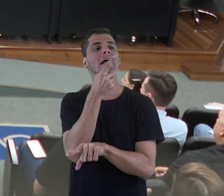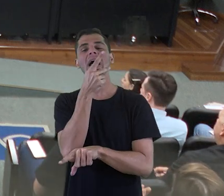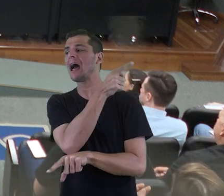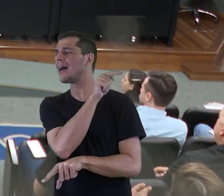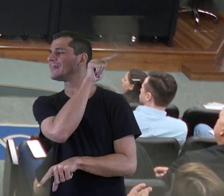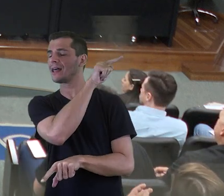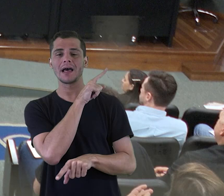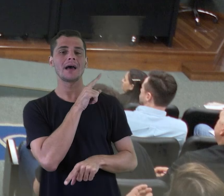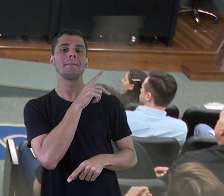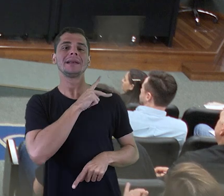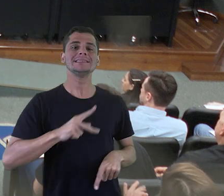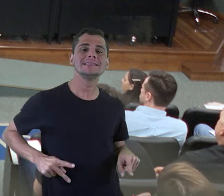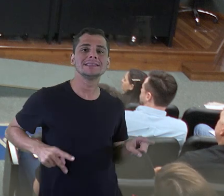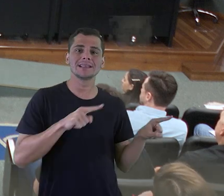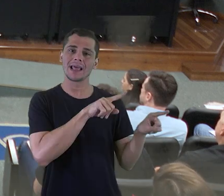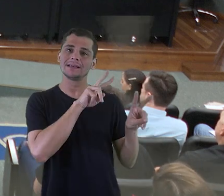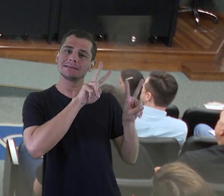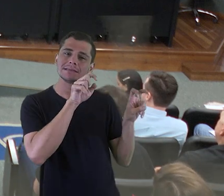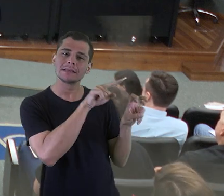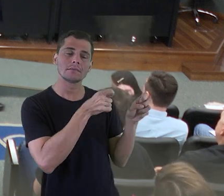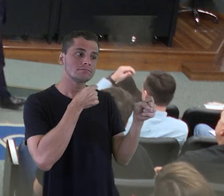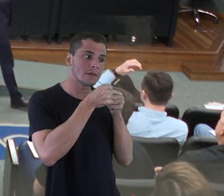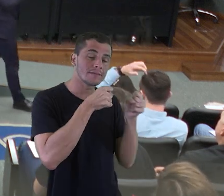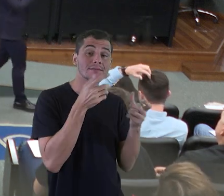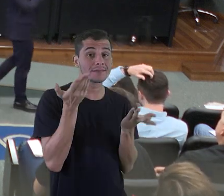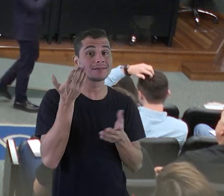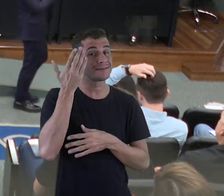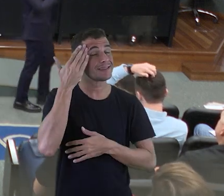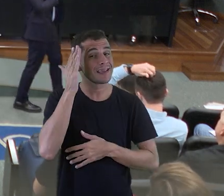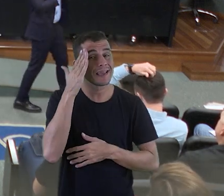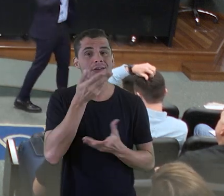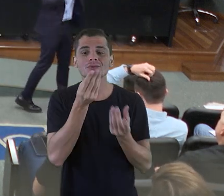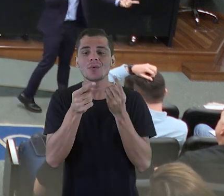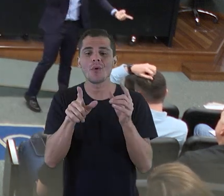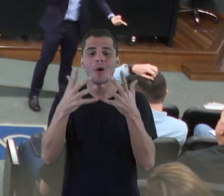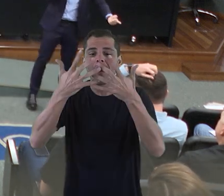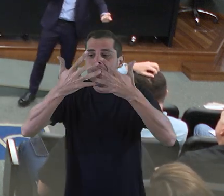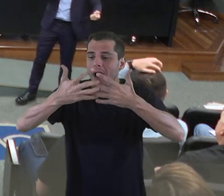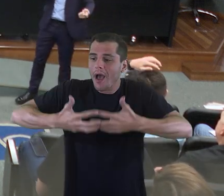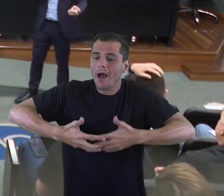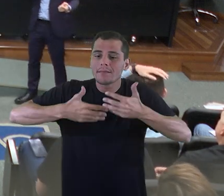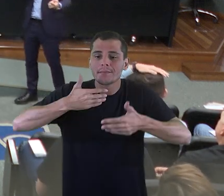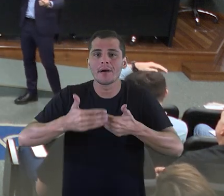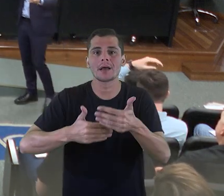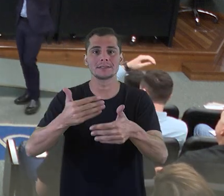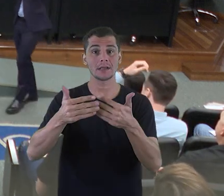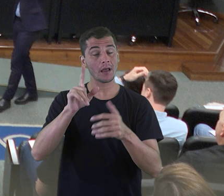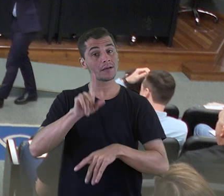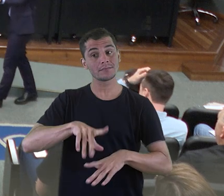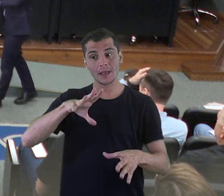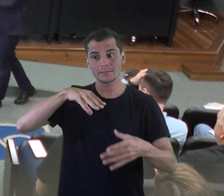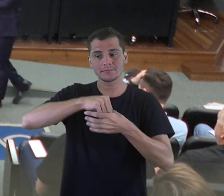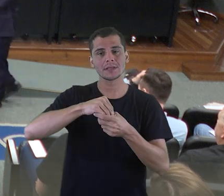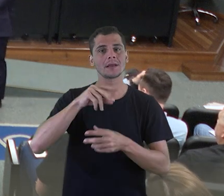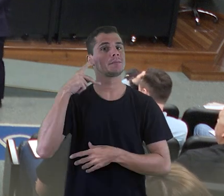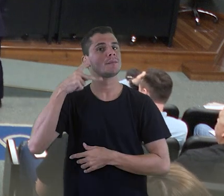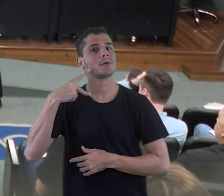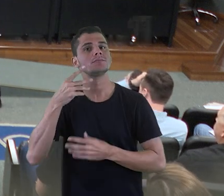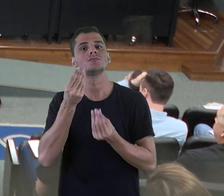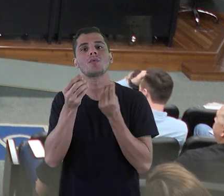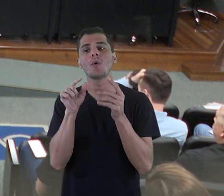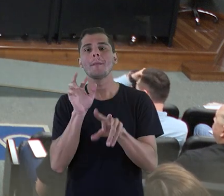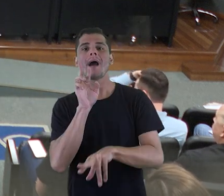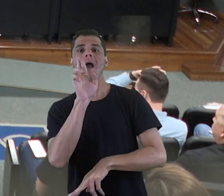política de resposta a incidentes de segurança, na política de privacidade de dado. É por isso que não pode copiar a política,